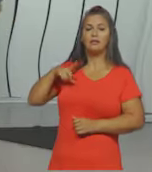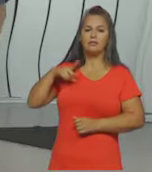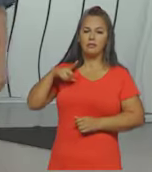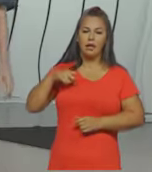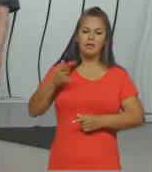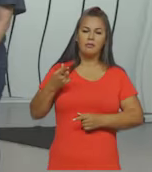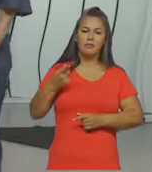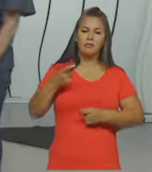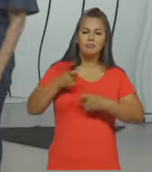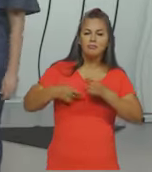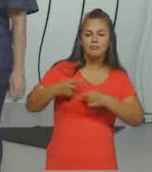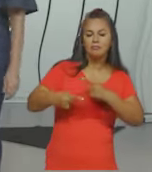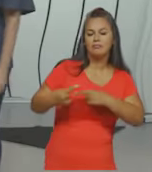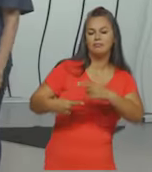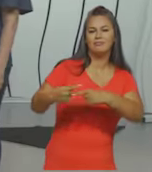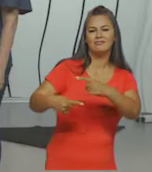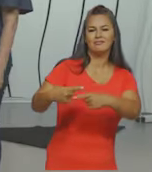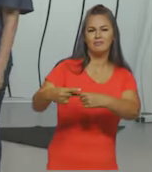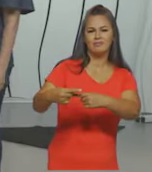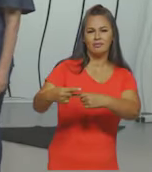feminino.